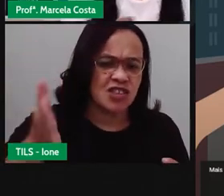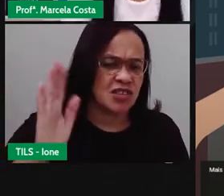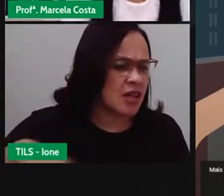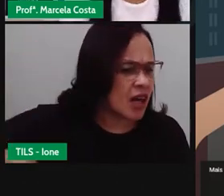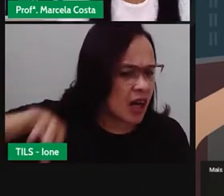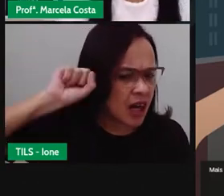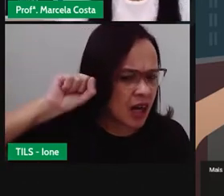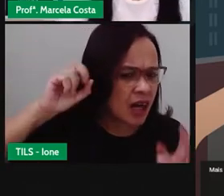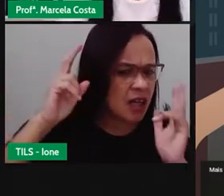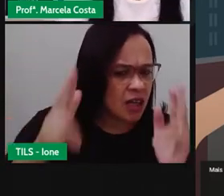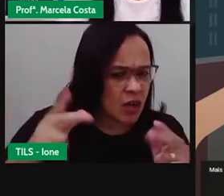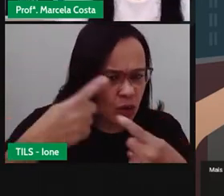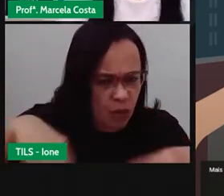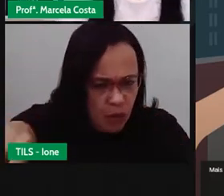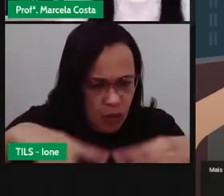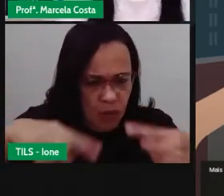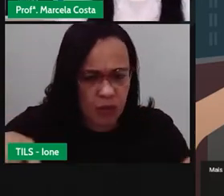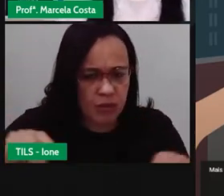alguma música